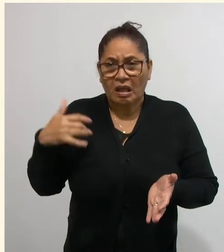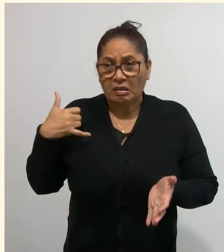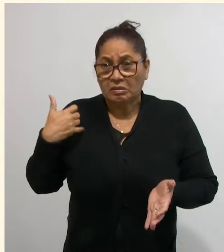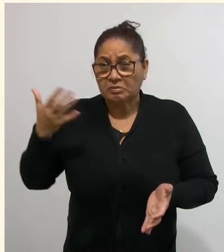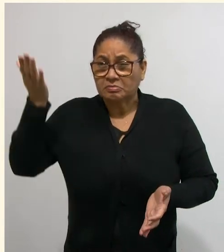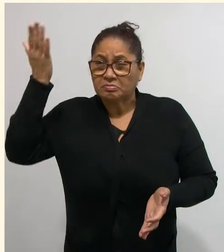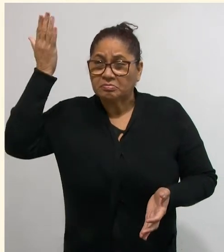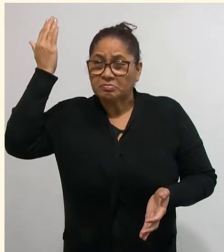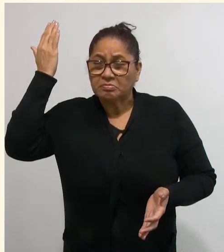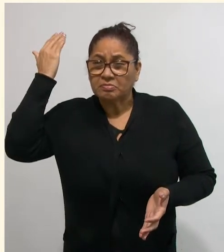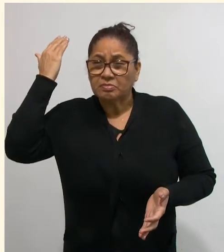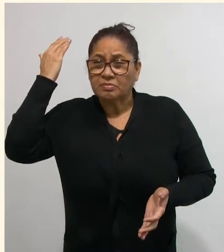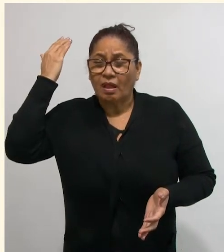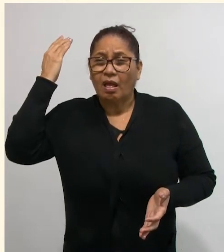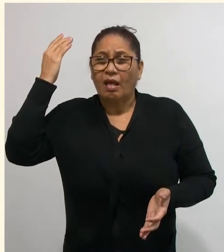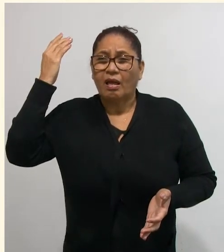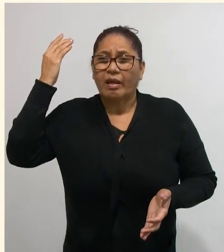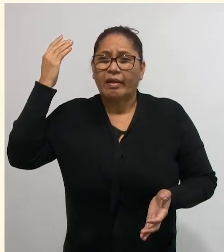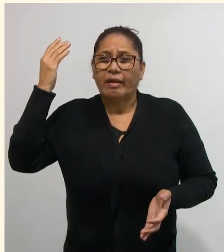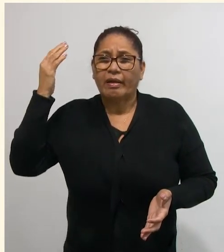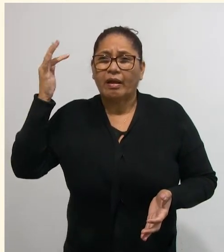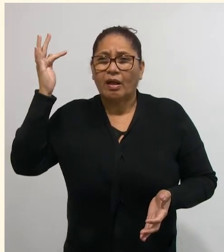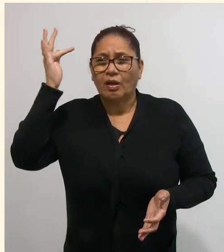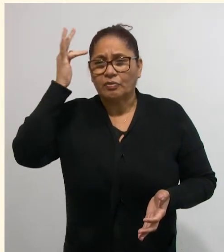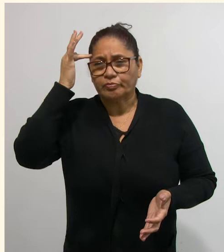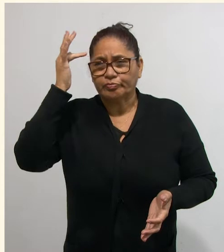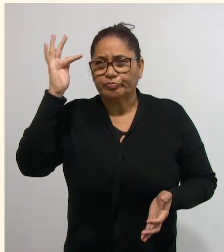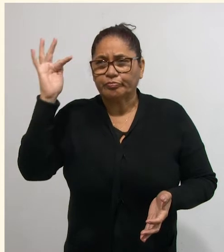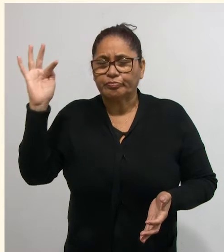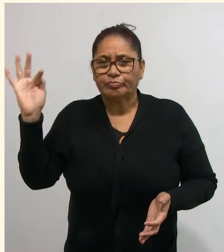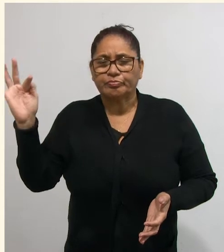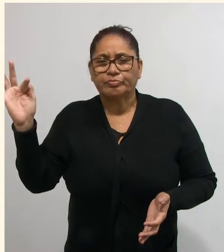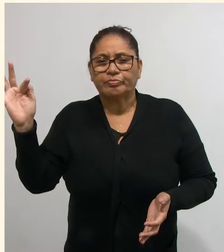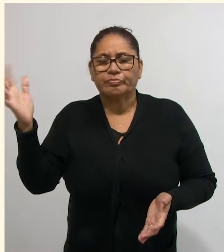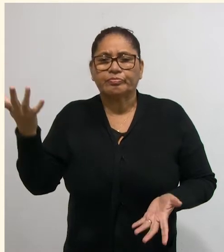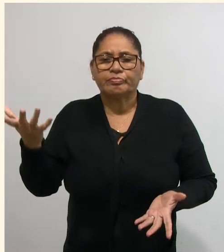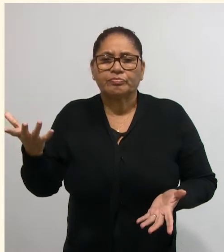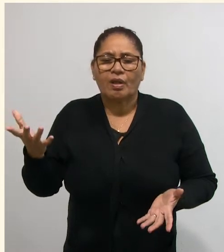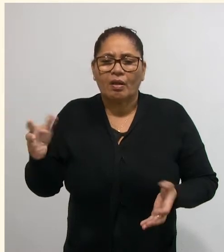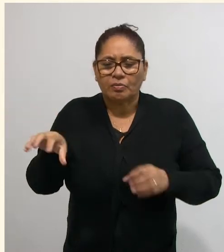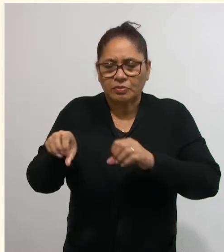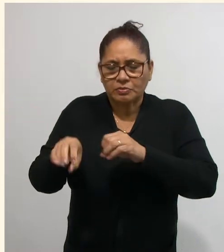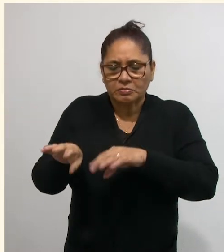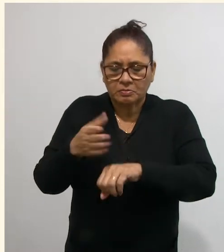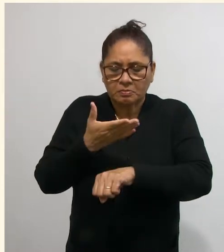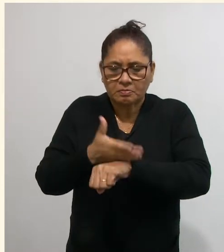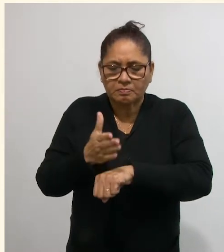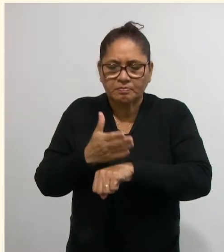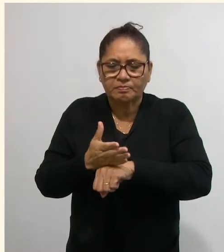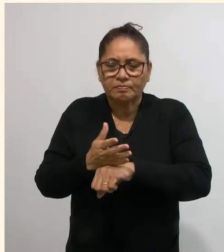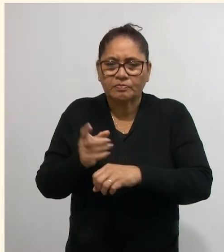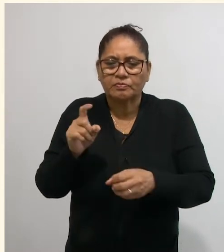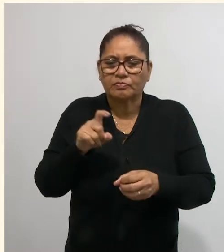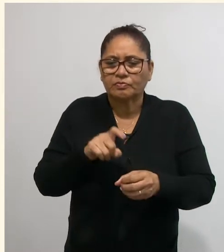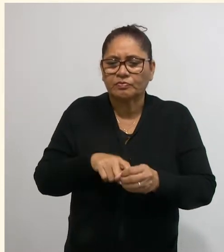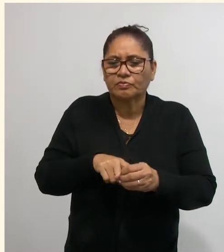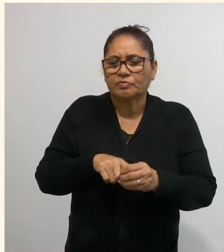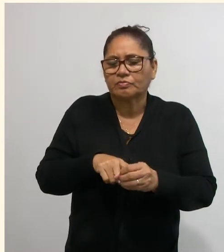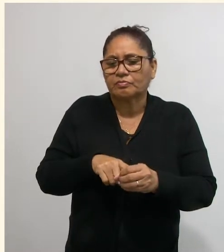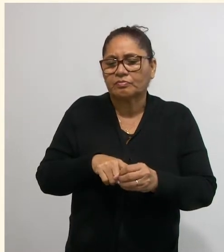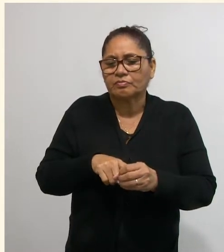os filósofos gregos, eles tinham a concepção de uma educação, uma prática voltada para a